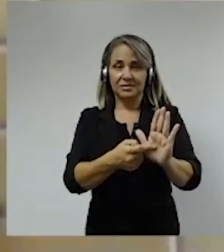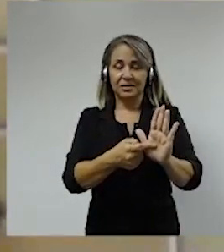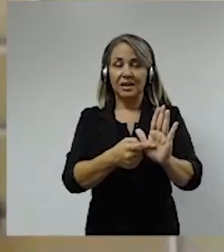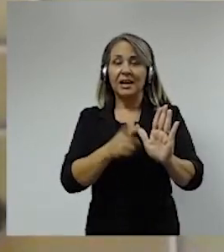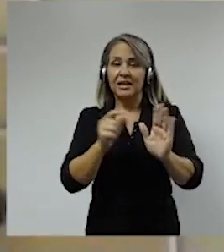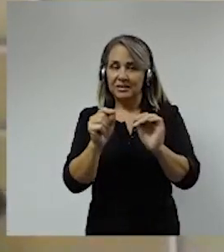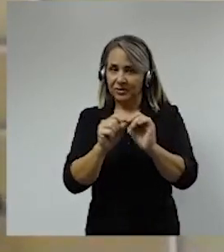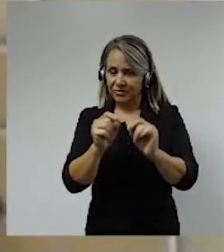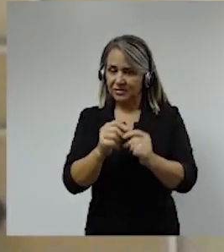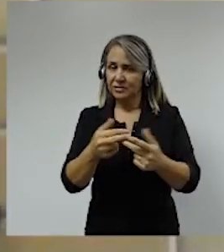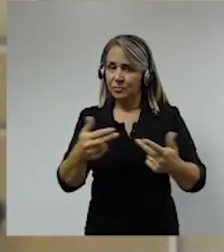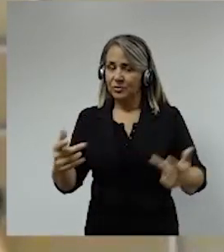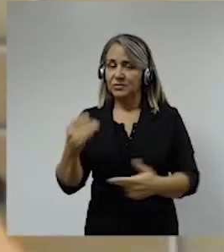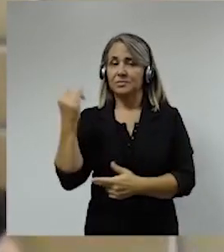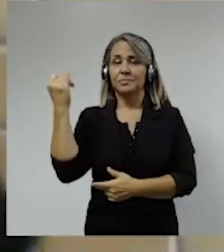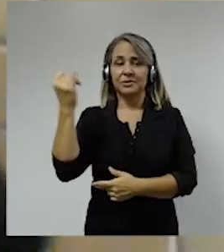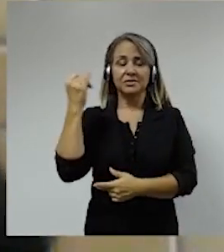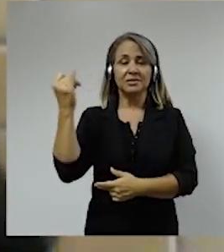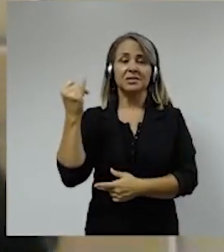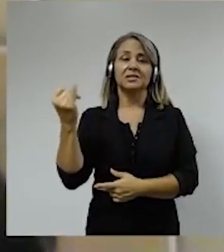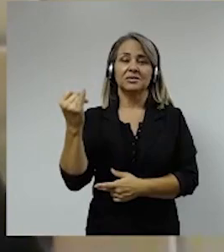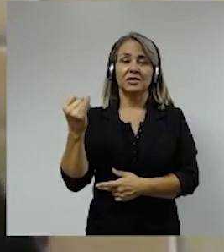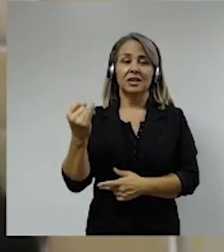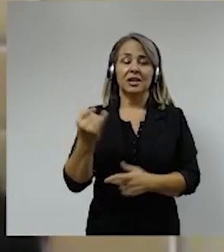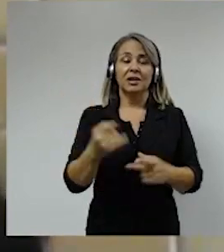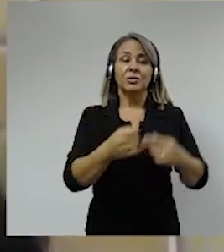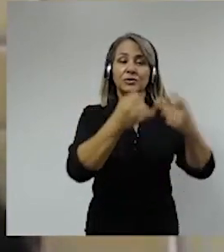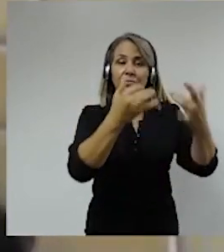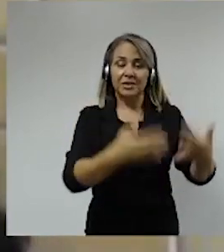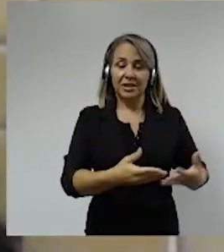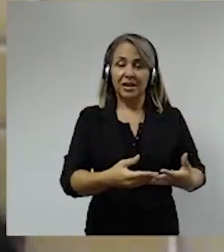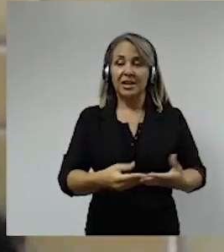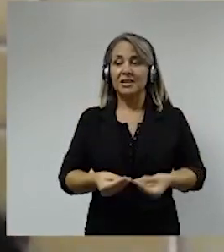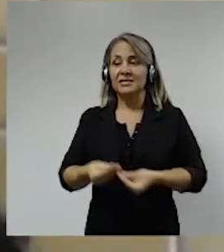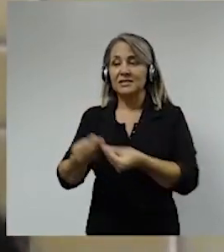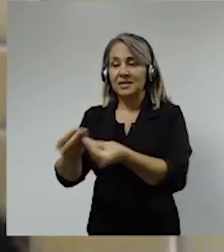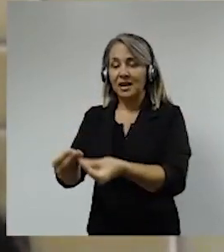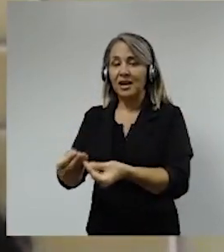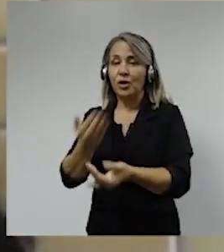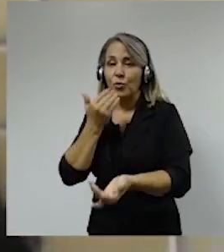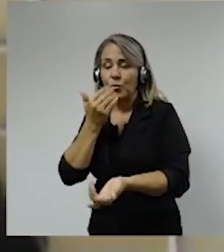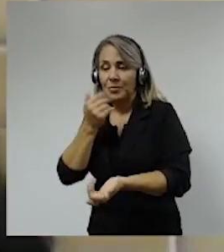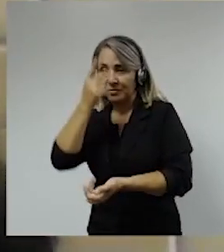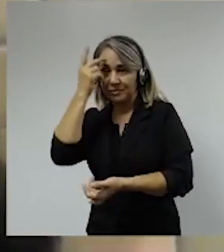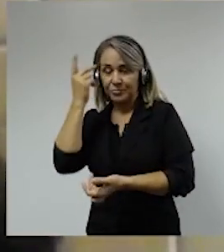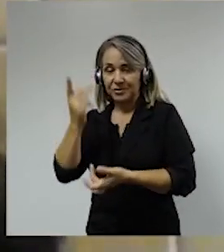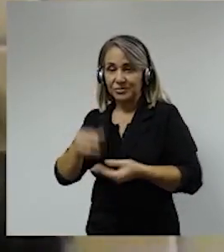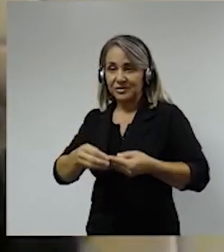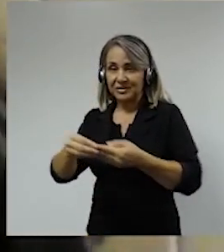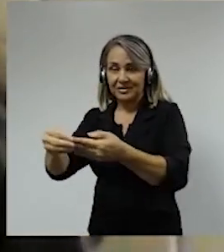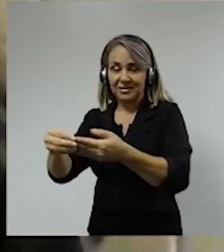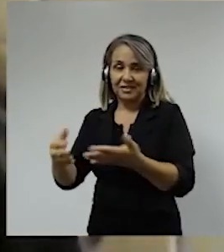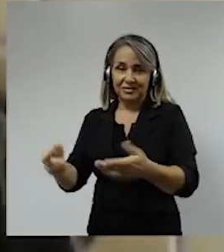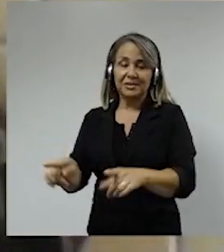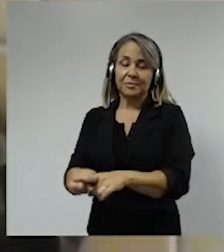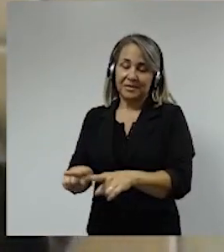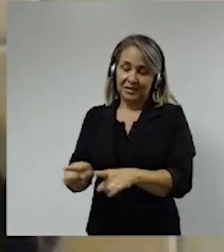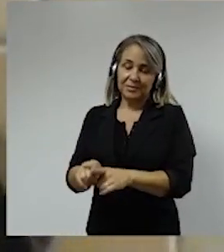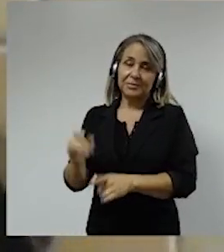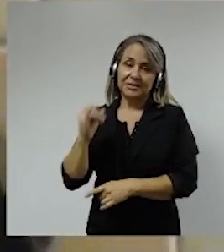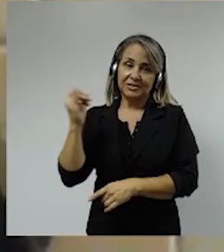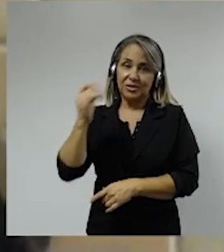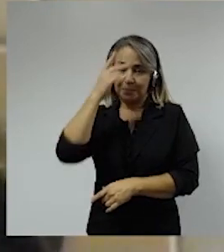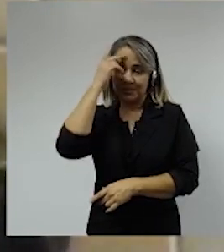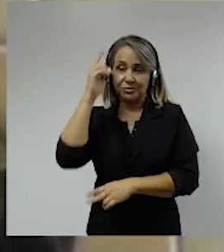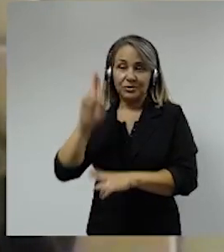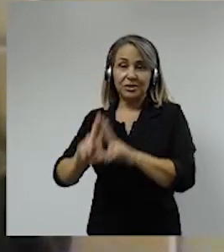estão fazendo algo, inclusive como eu citei, a doação de marmitas para os entregadores, o consumidor entende que eles